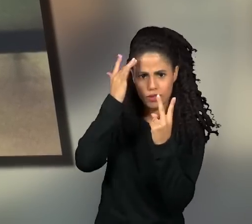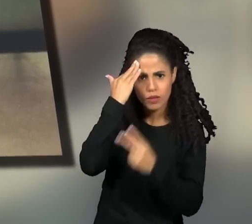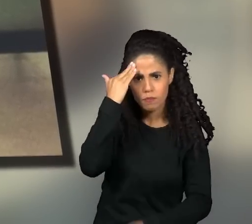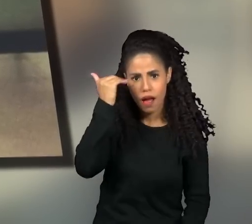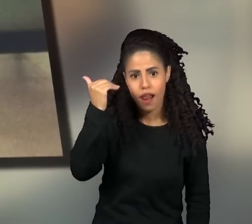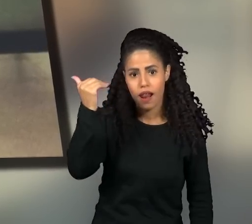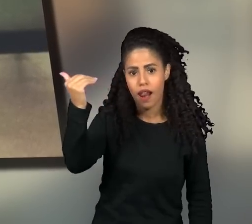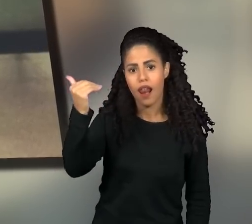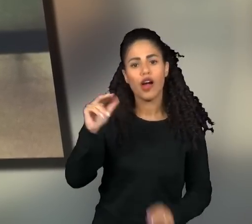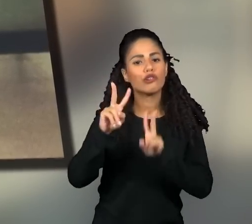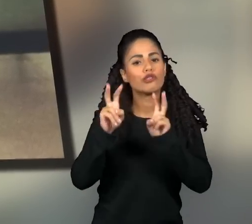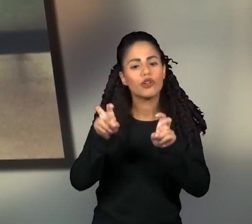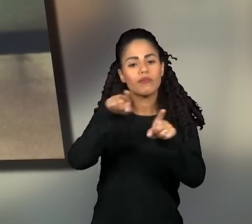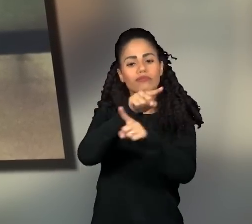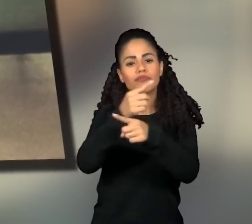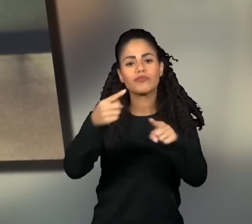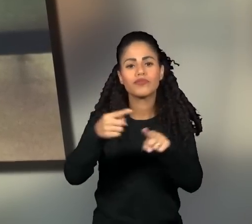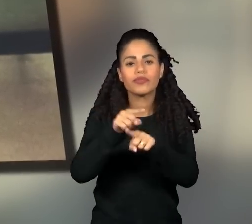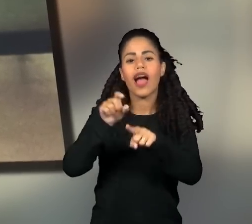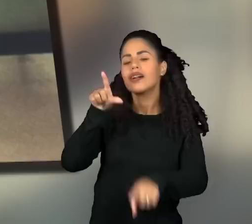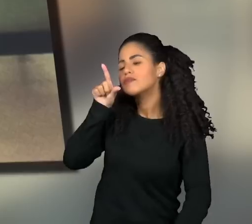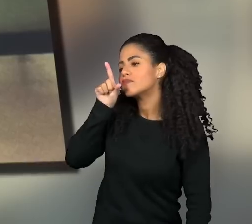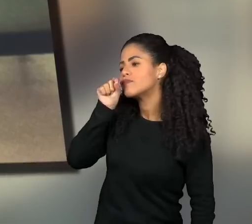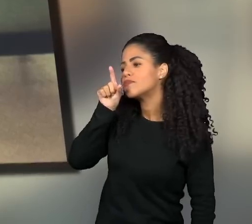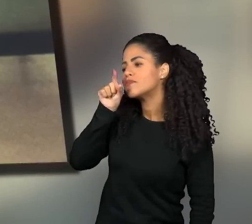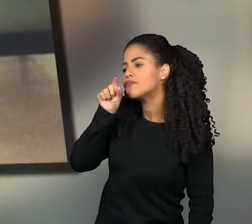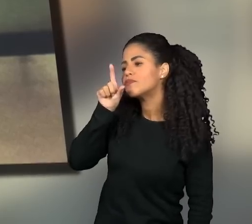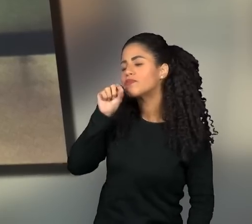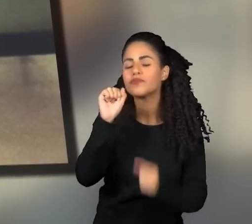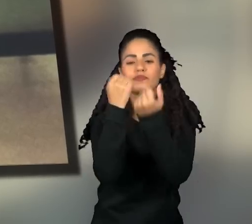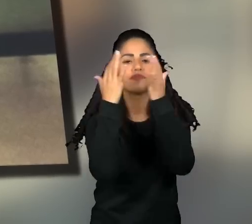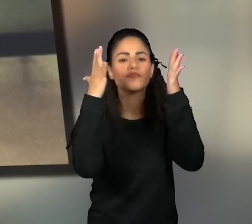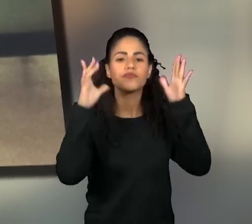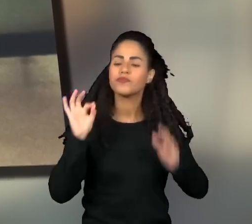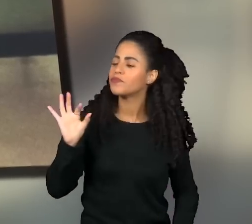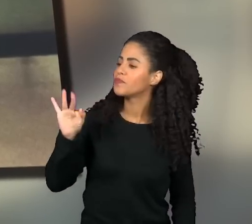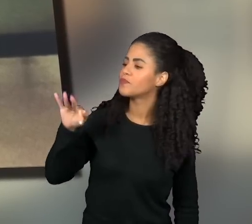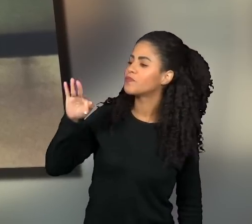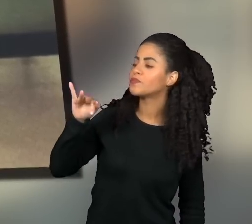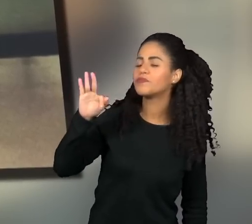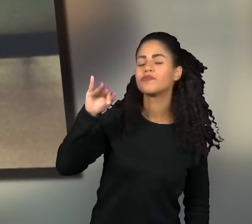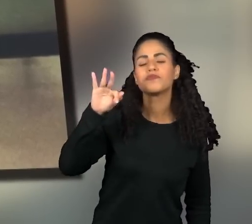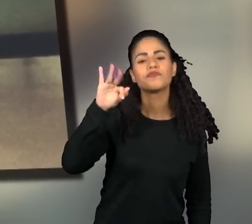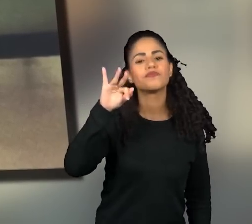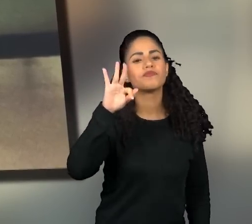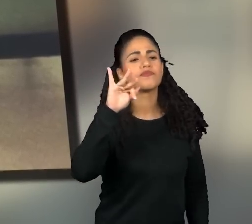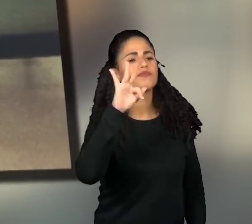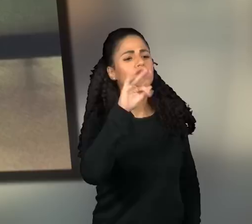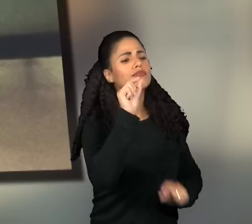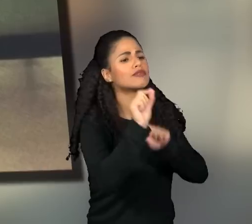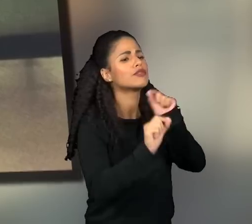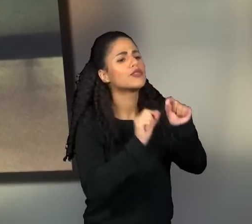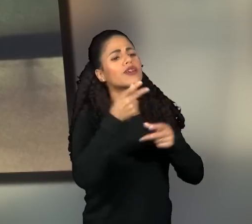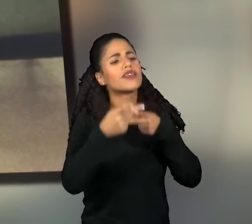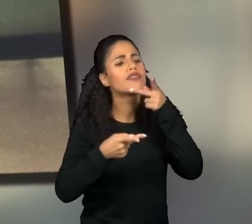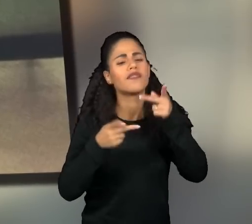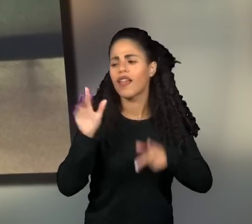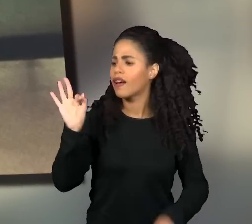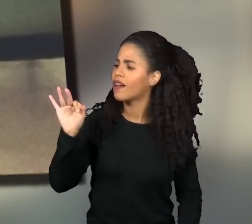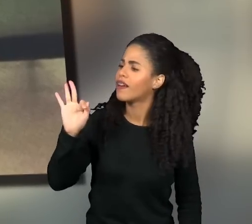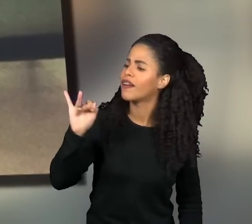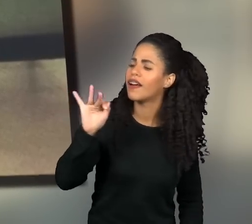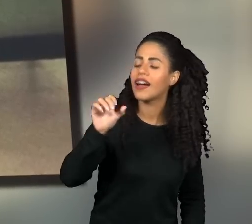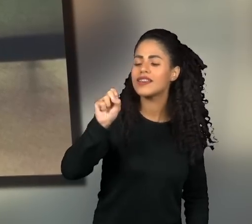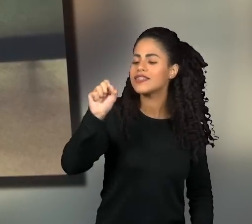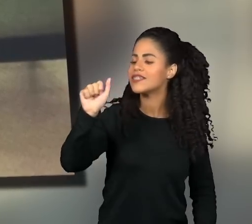que anda pelo mundo, tu que tanto já voou, tu que fala aos passarinhos,